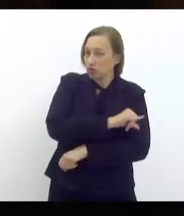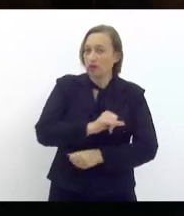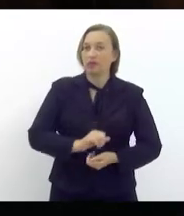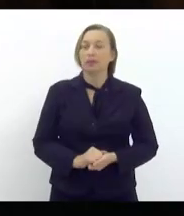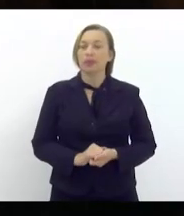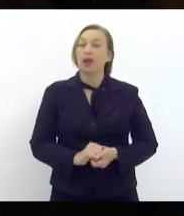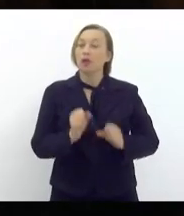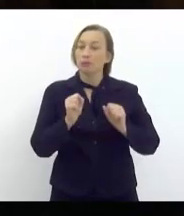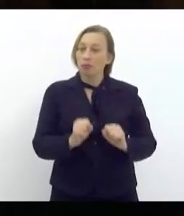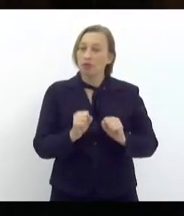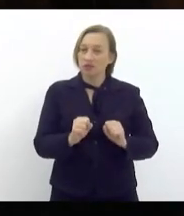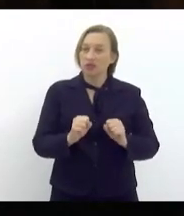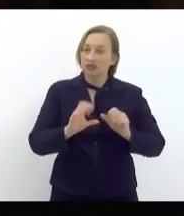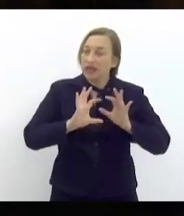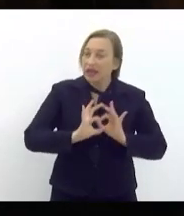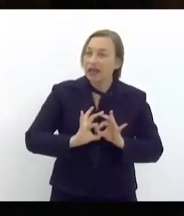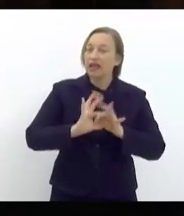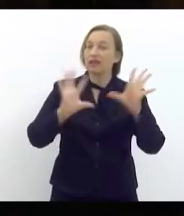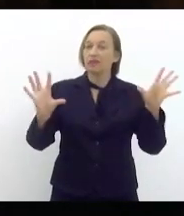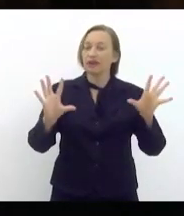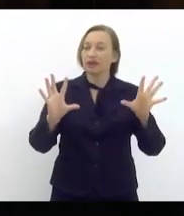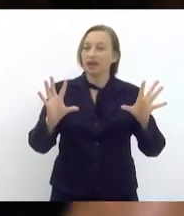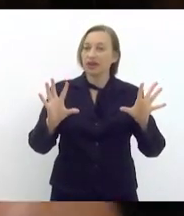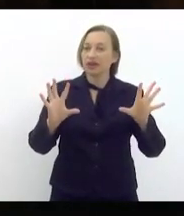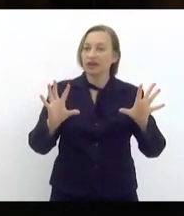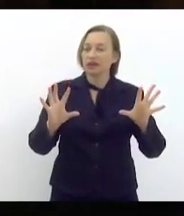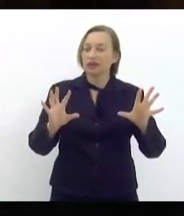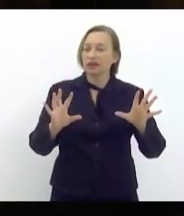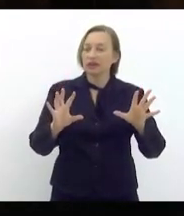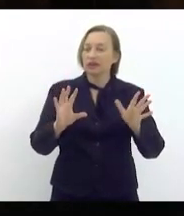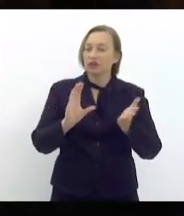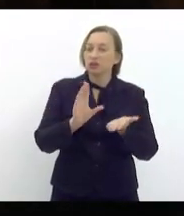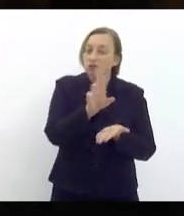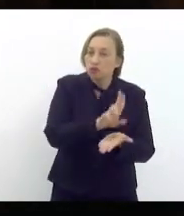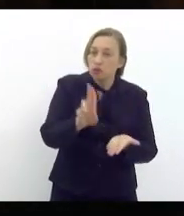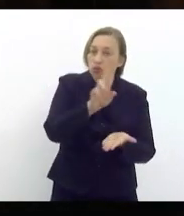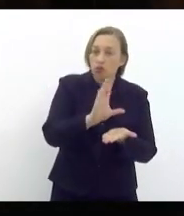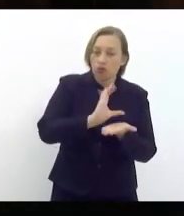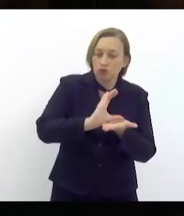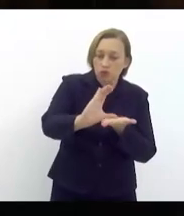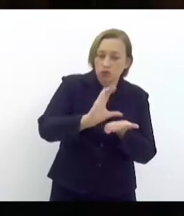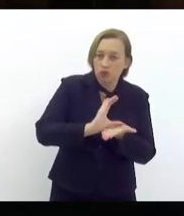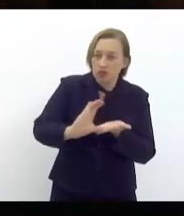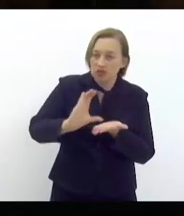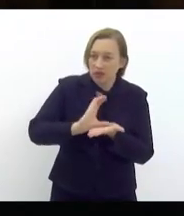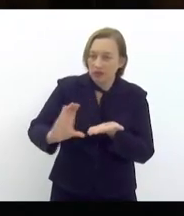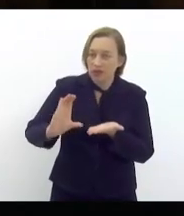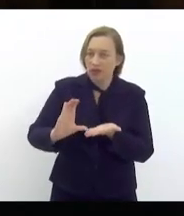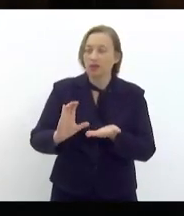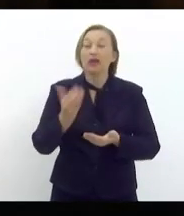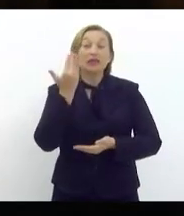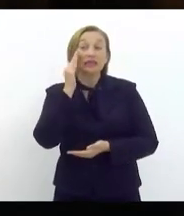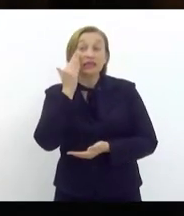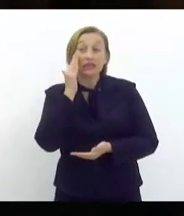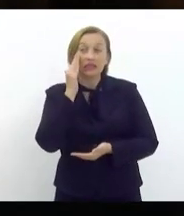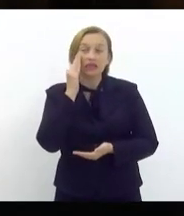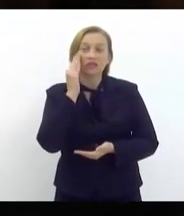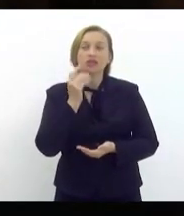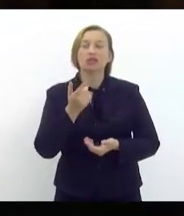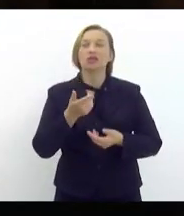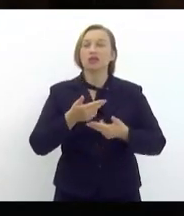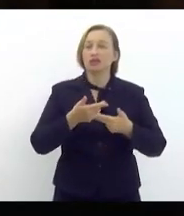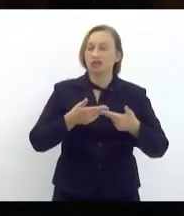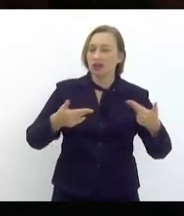possam ter autonomia na execução do seu orçamento anual previsto nesse sentido entendendo que há muito que